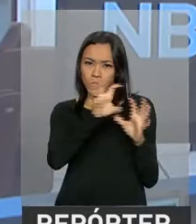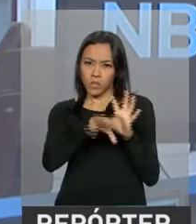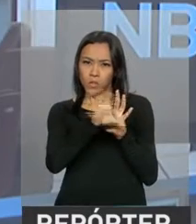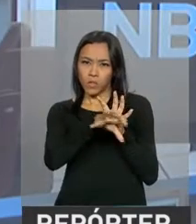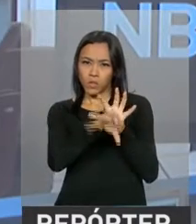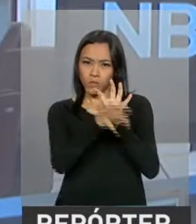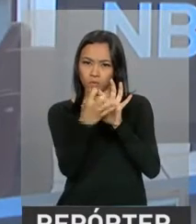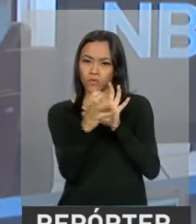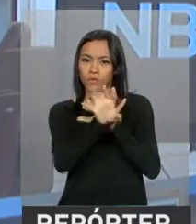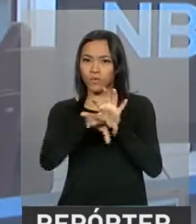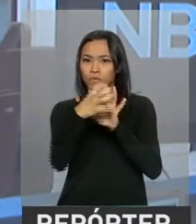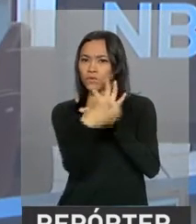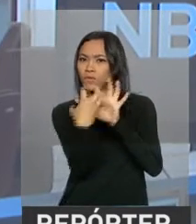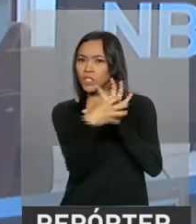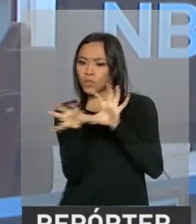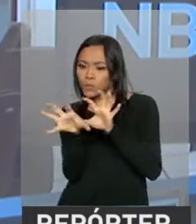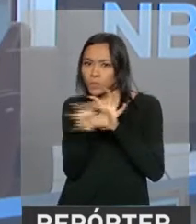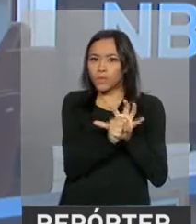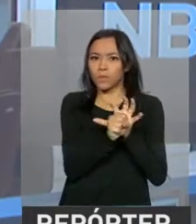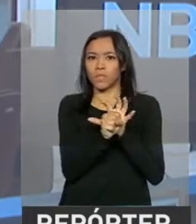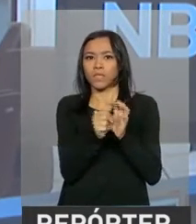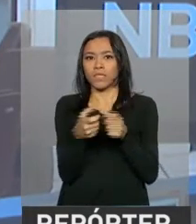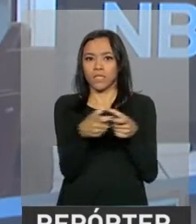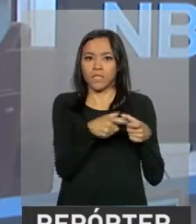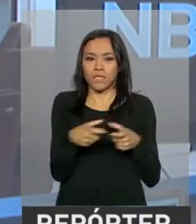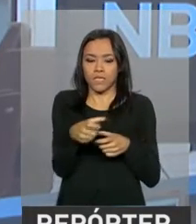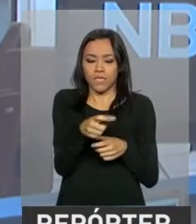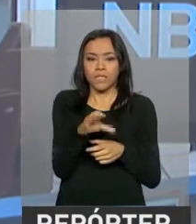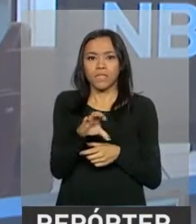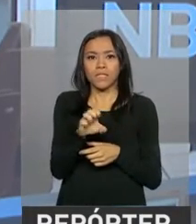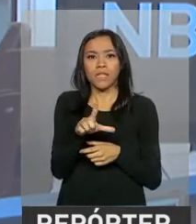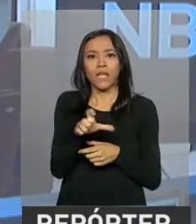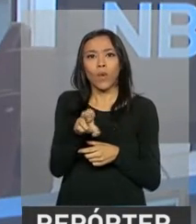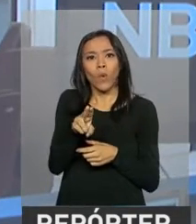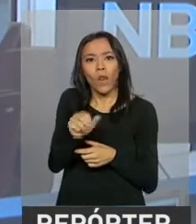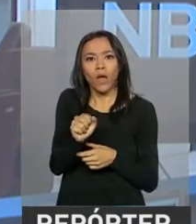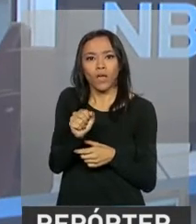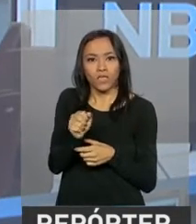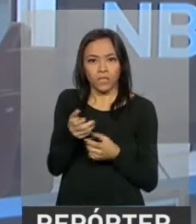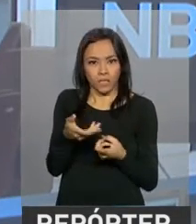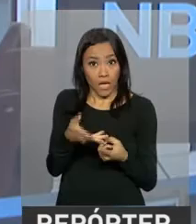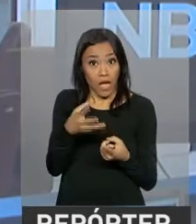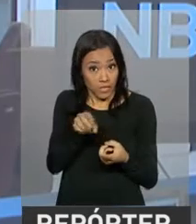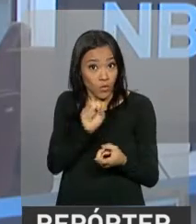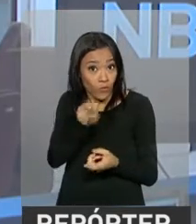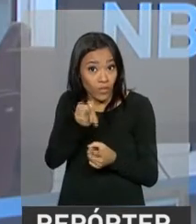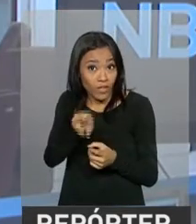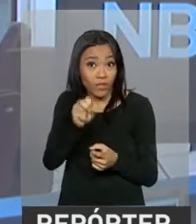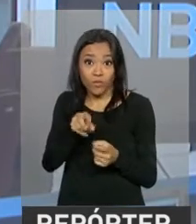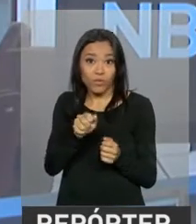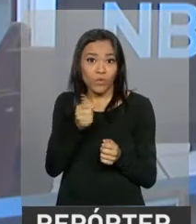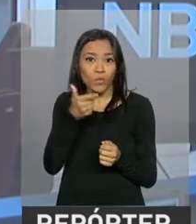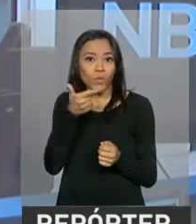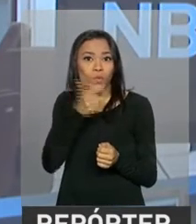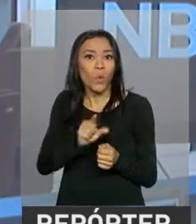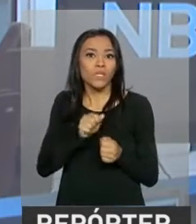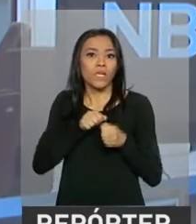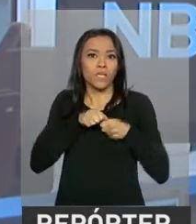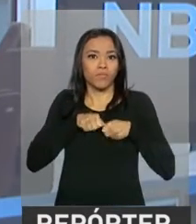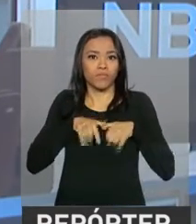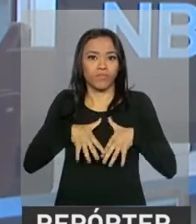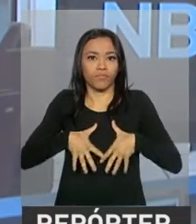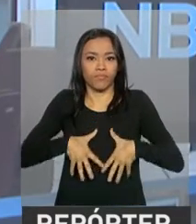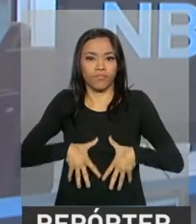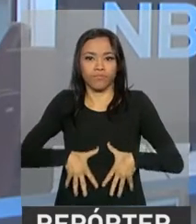pediu a ligação entre células infectadas ea membrana celular assim o vírus não consegue se espalhar